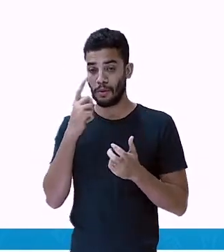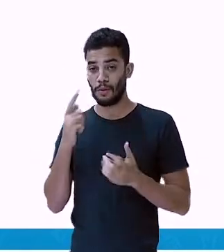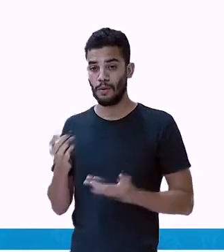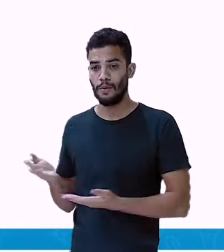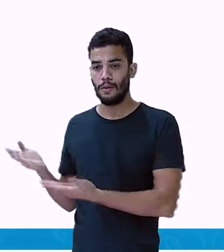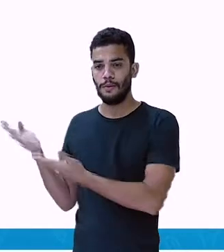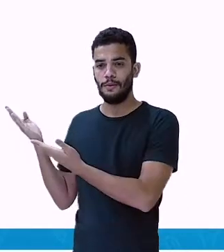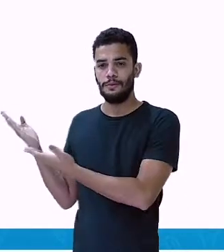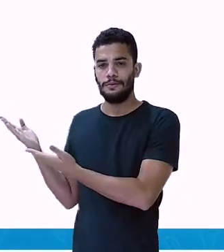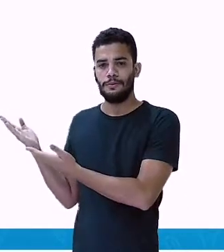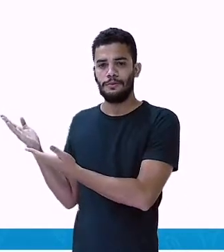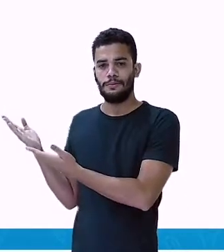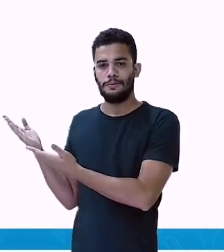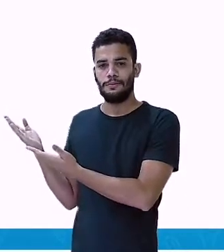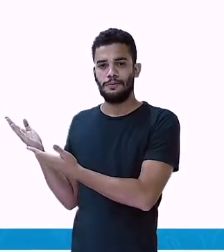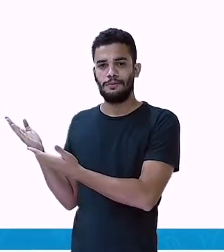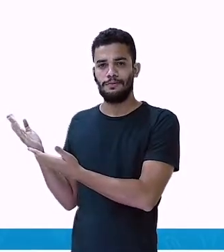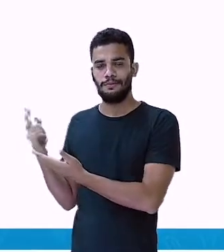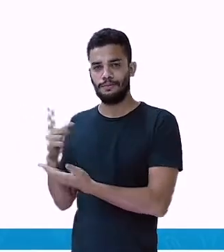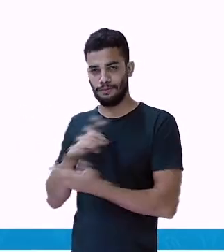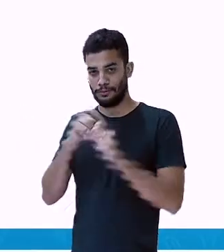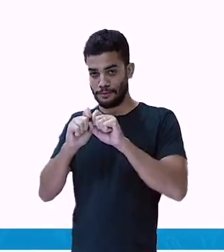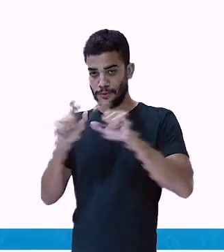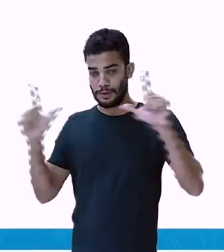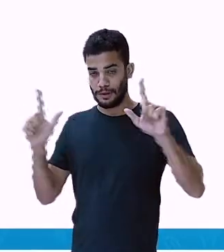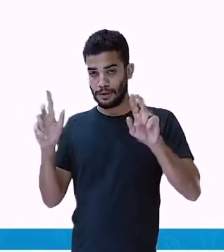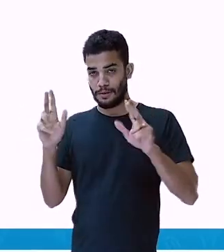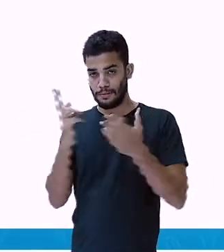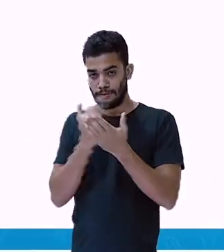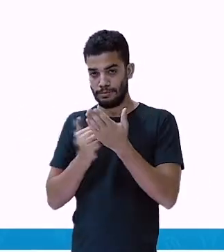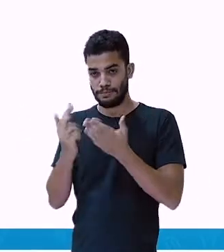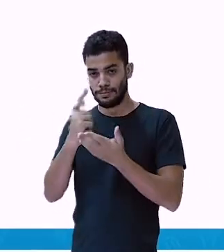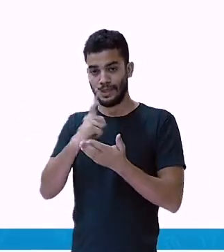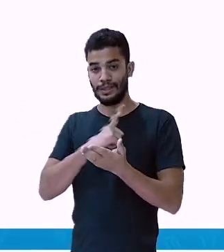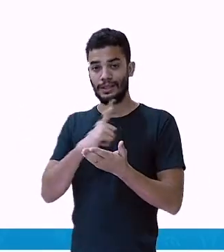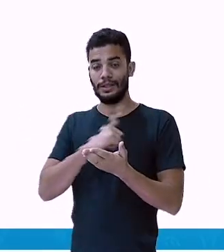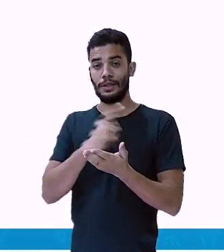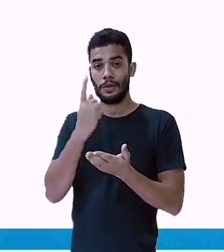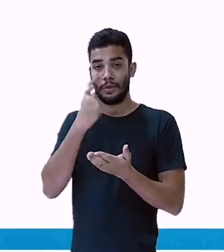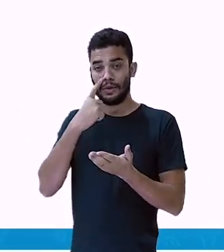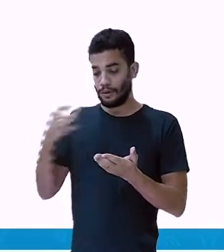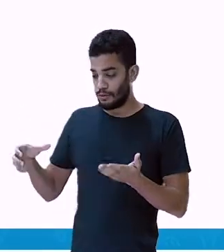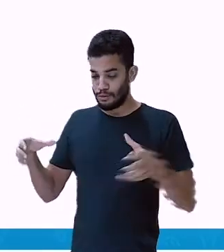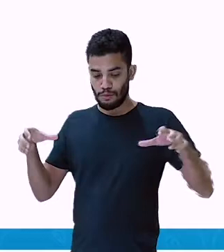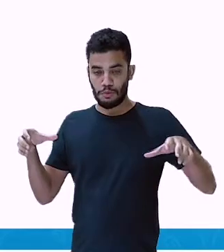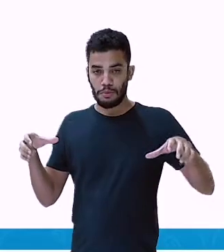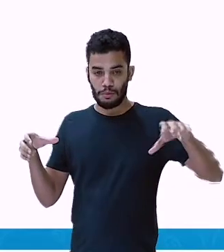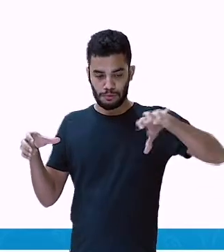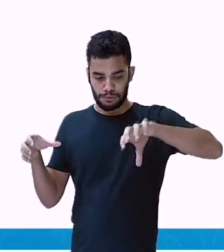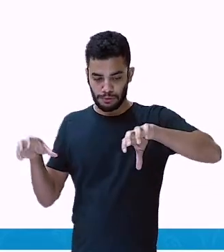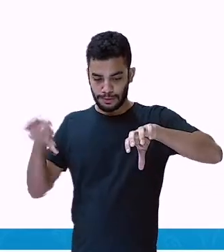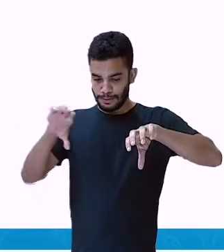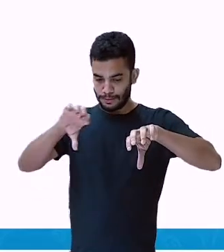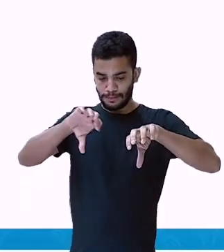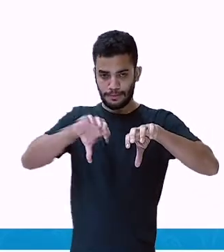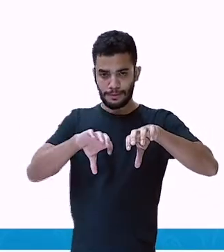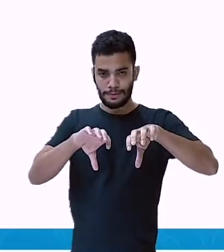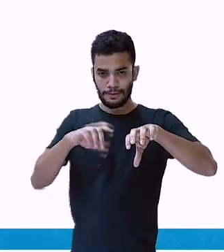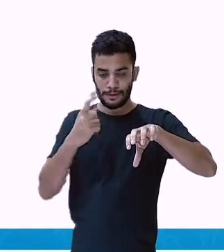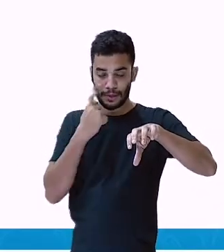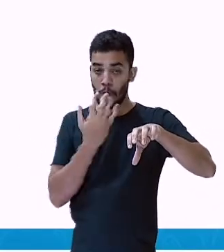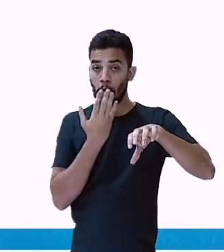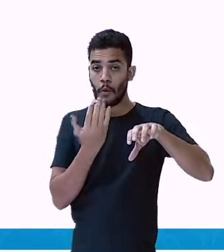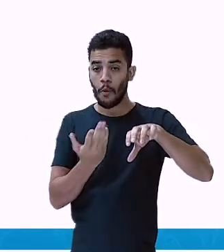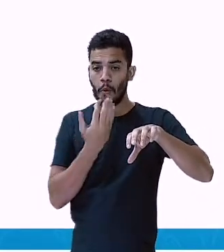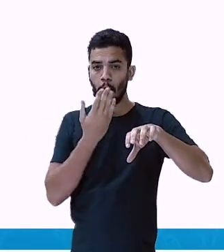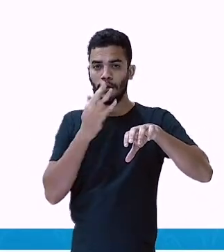só, nós temos dois materiais de cores diferentes. Quando eles se